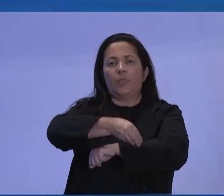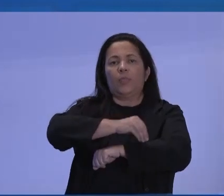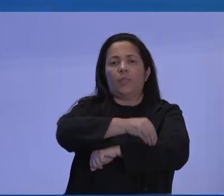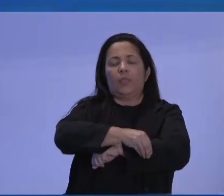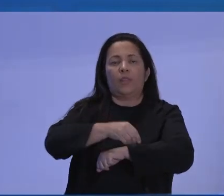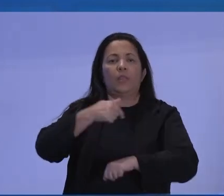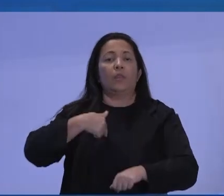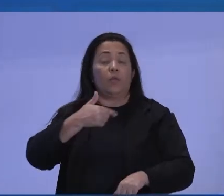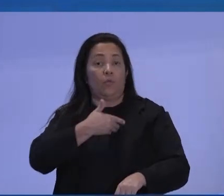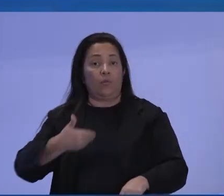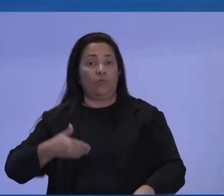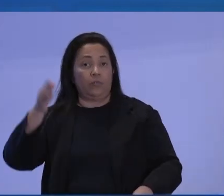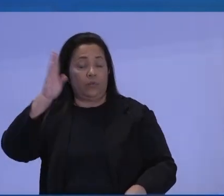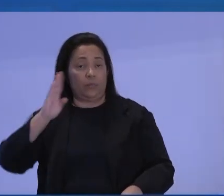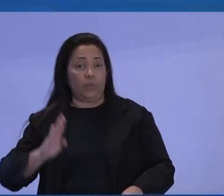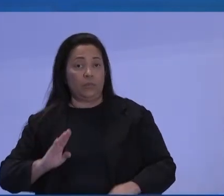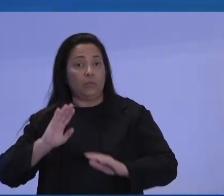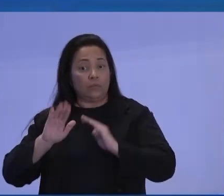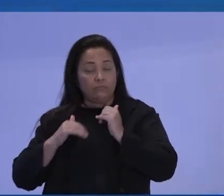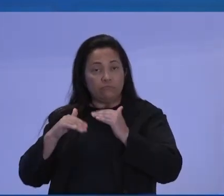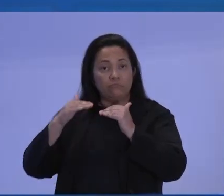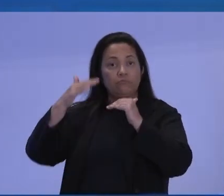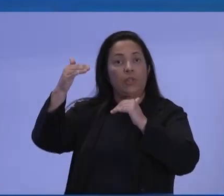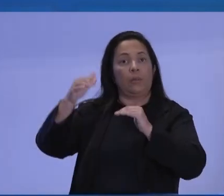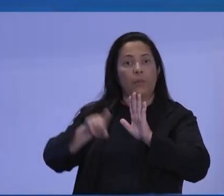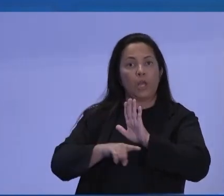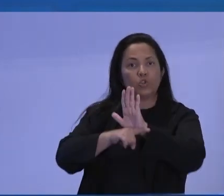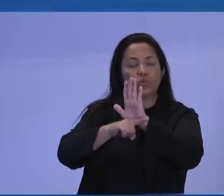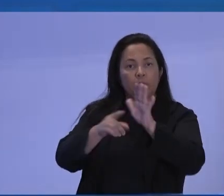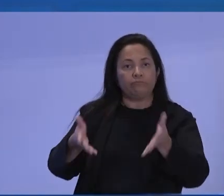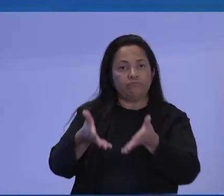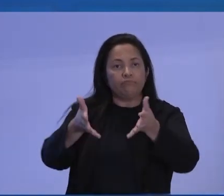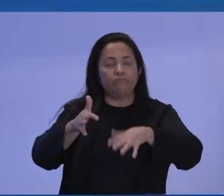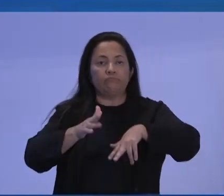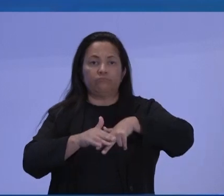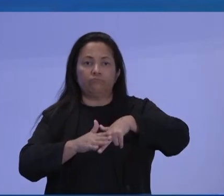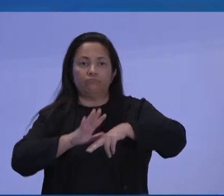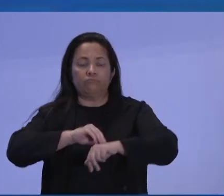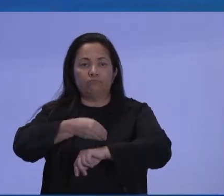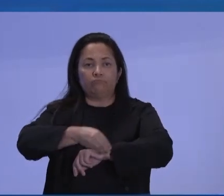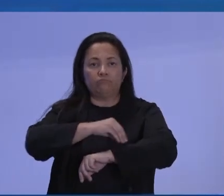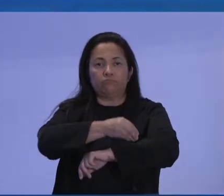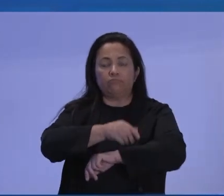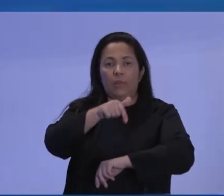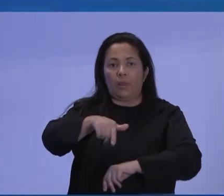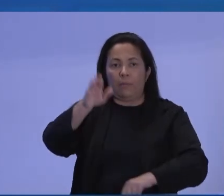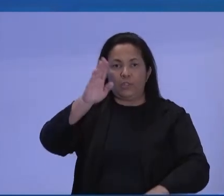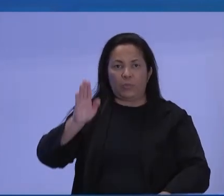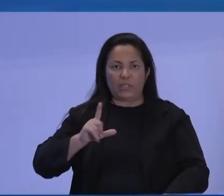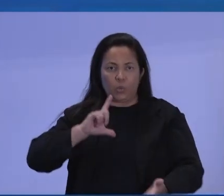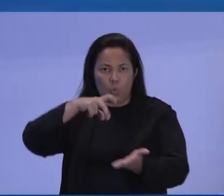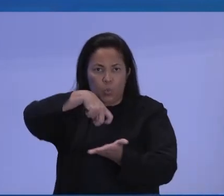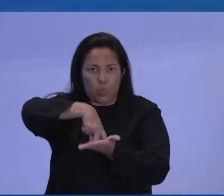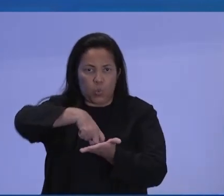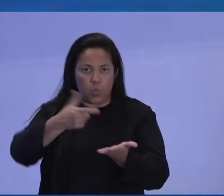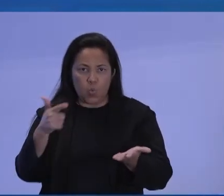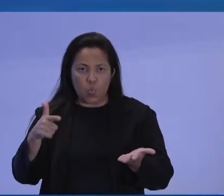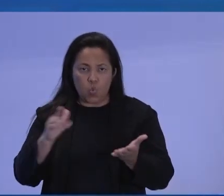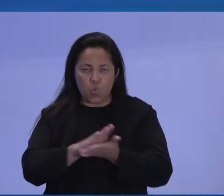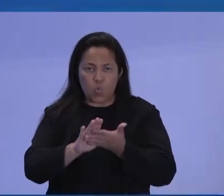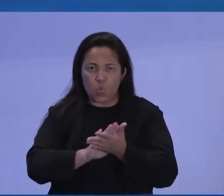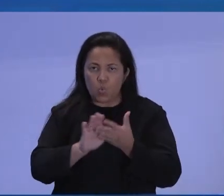garantia dos direitos das pessoas atingidas pela hanseníase, não existe nacionalmente penalidades impostas para quem